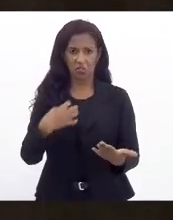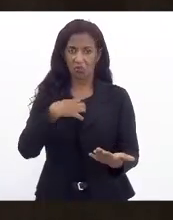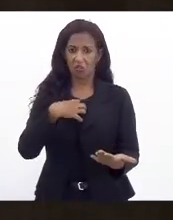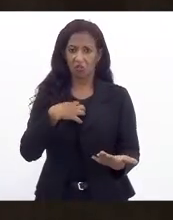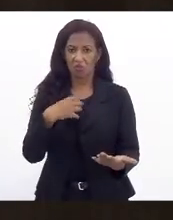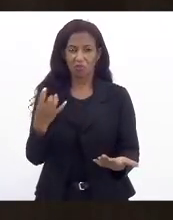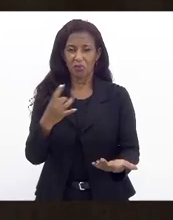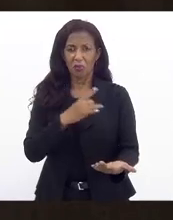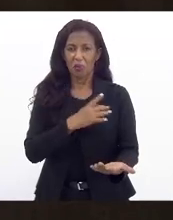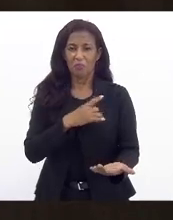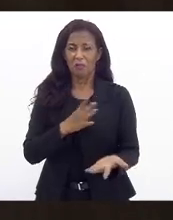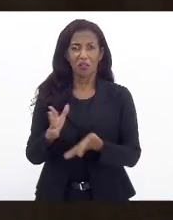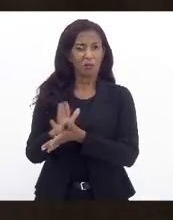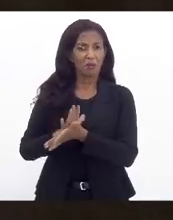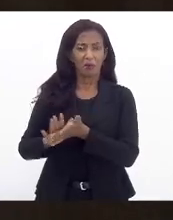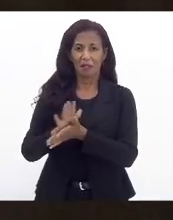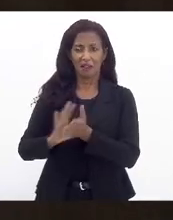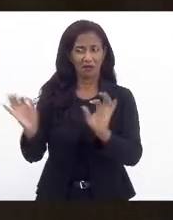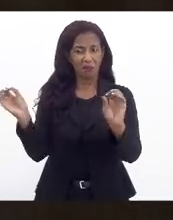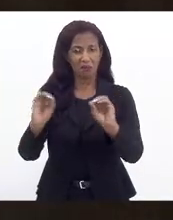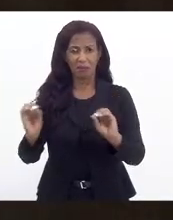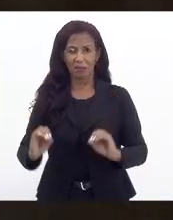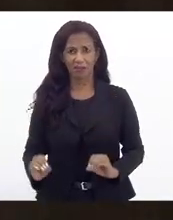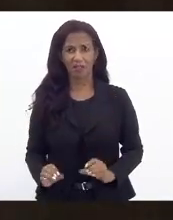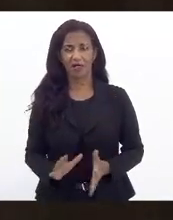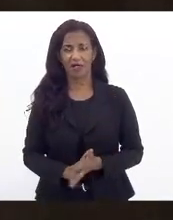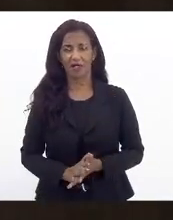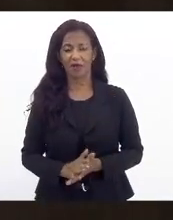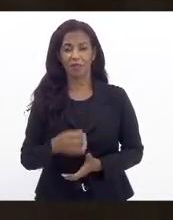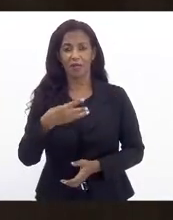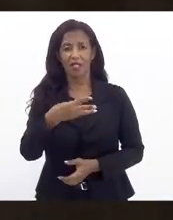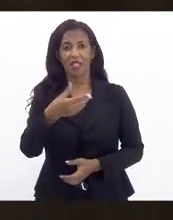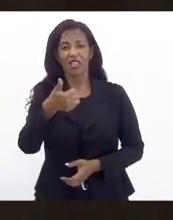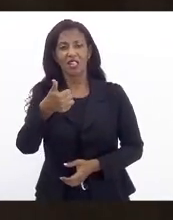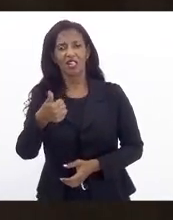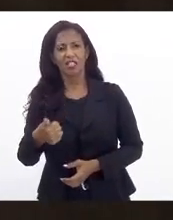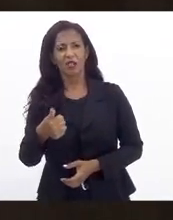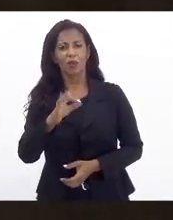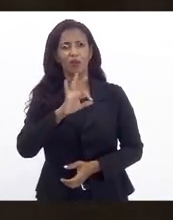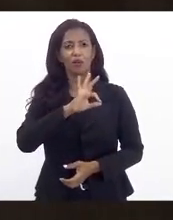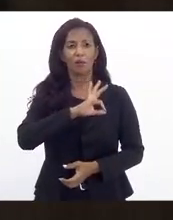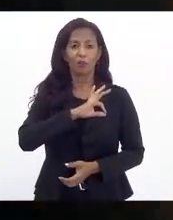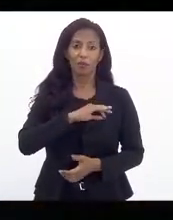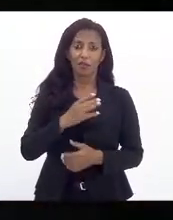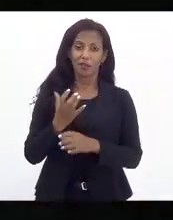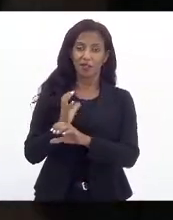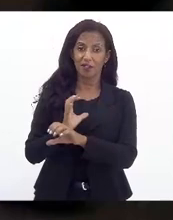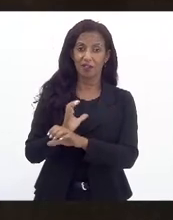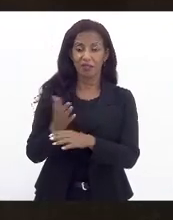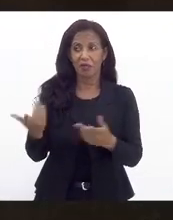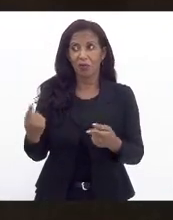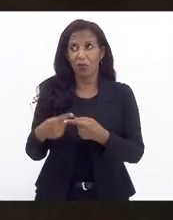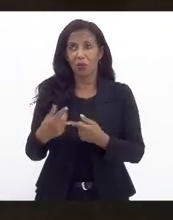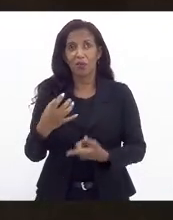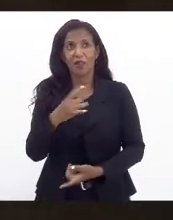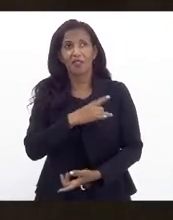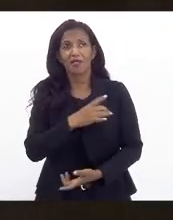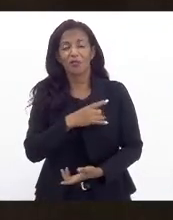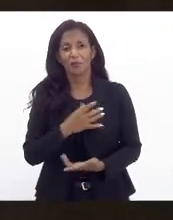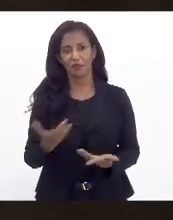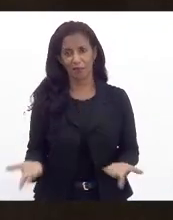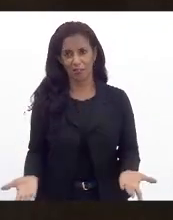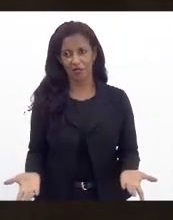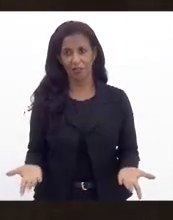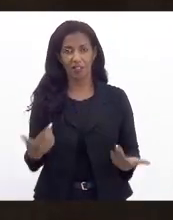intimidada por nada nem por ninguém tá passei 31 anos na polícia civil portanto não tenho por que ser intimidada